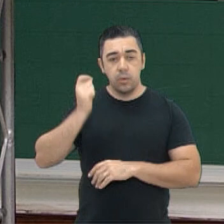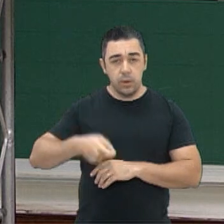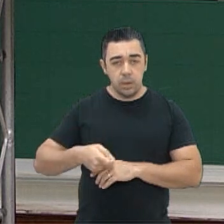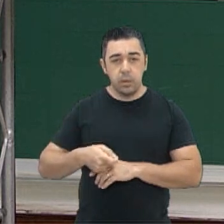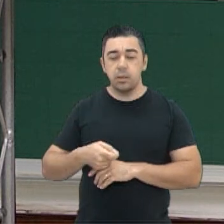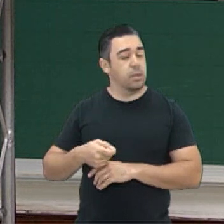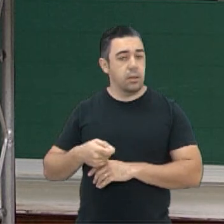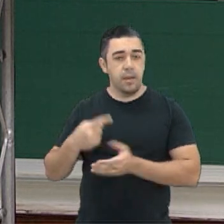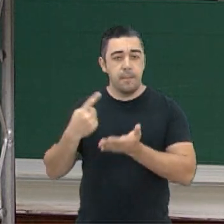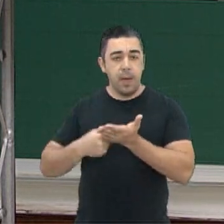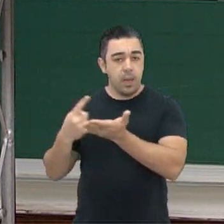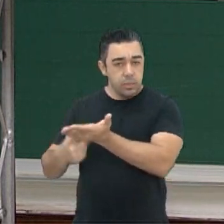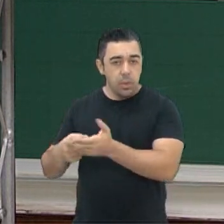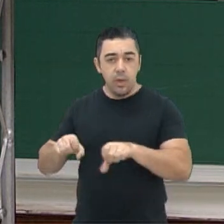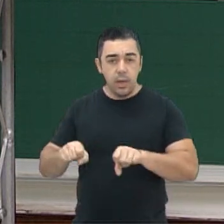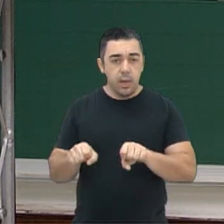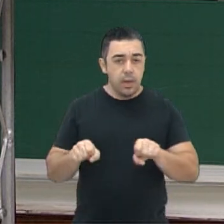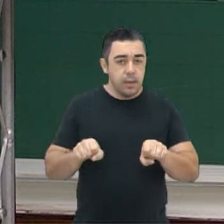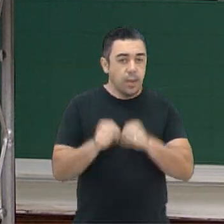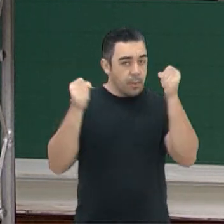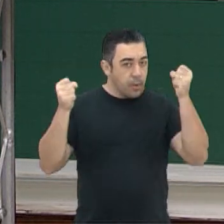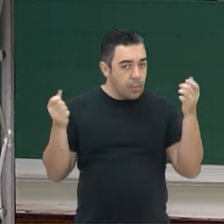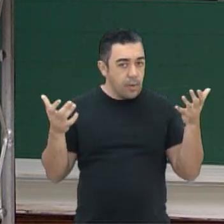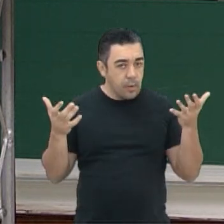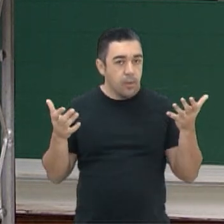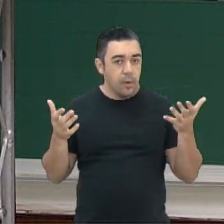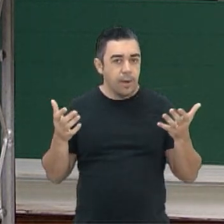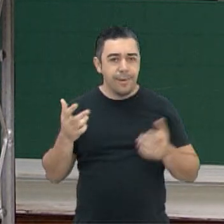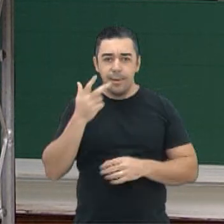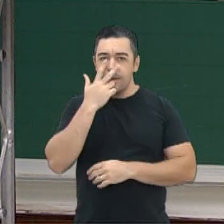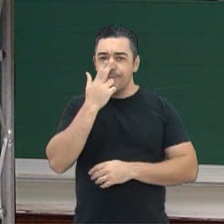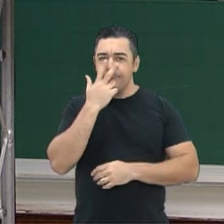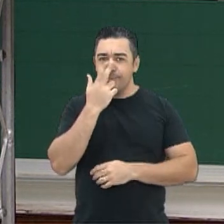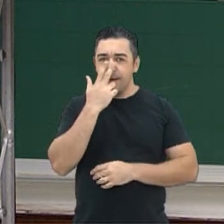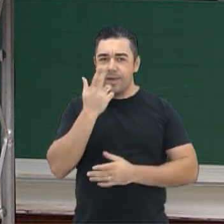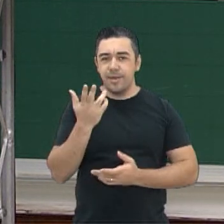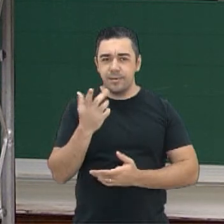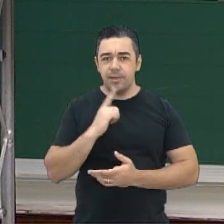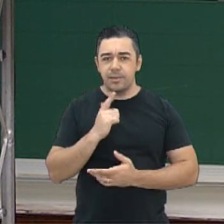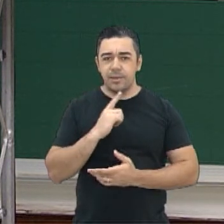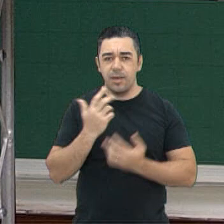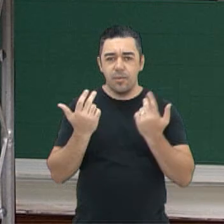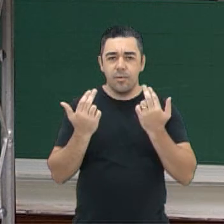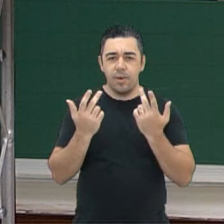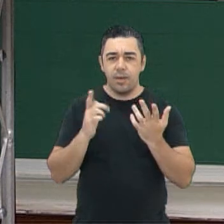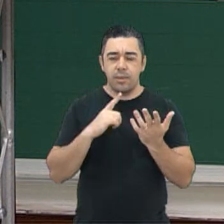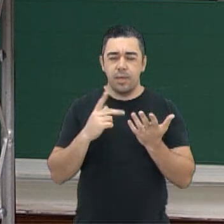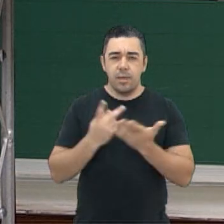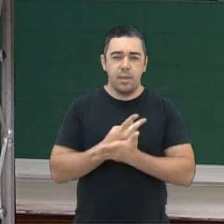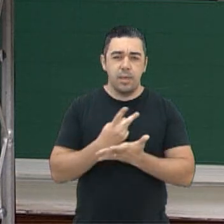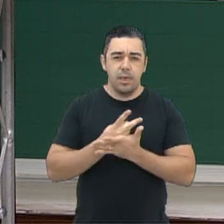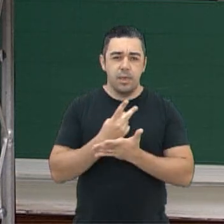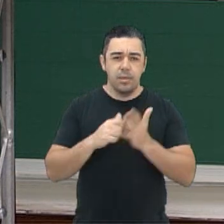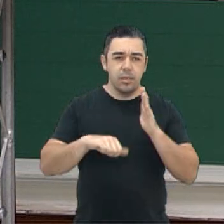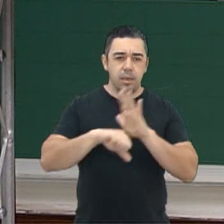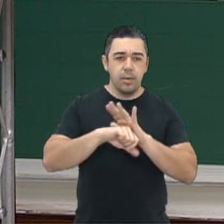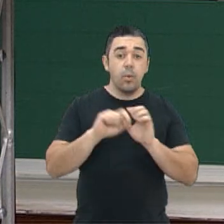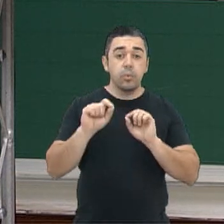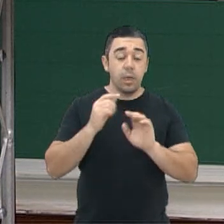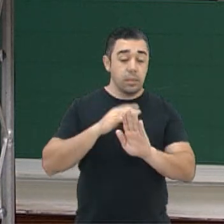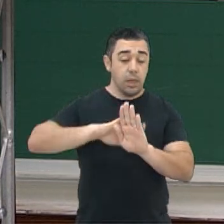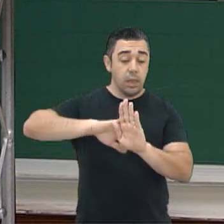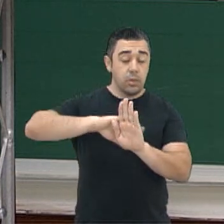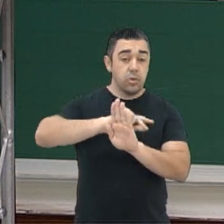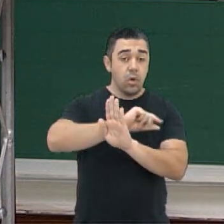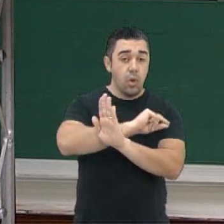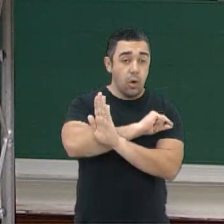de não agressão? Eu brinquei com vocês, eu falei assim, pô, eu sei que parece coisa de Lex Luthor, mas é mais ou menos exatamente isso. Tem o fator ideológico e o